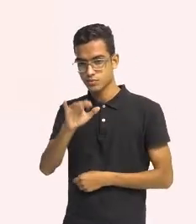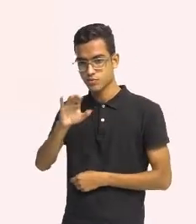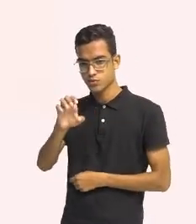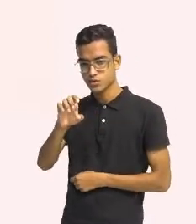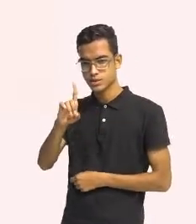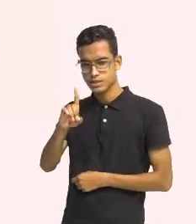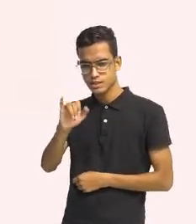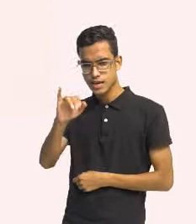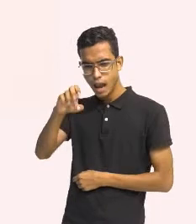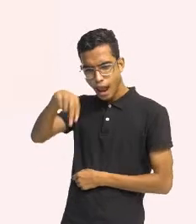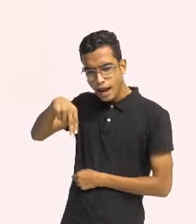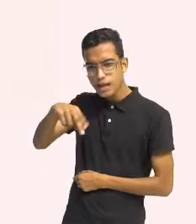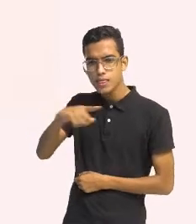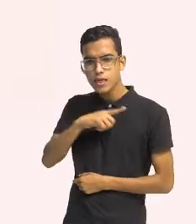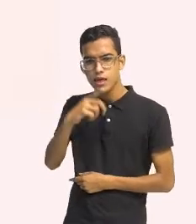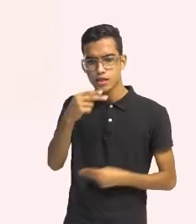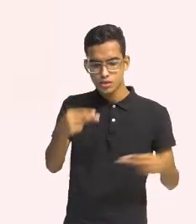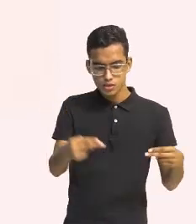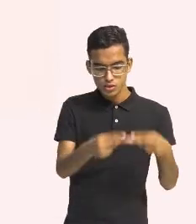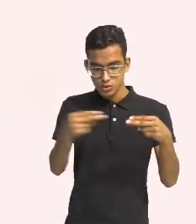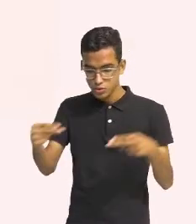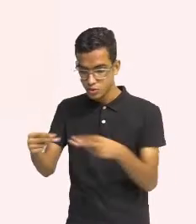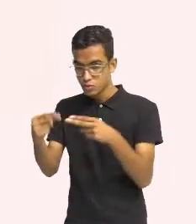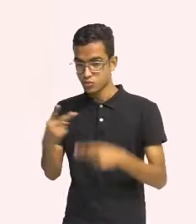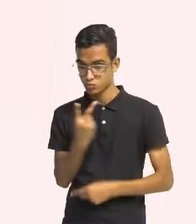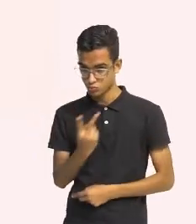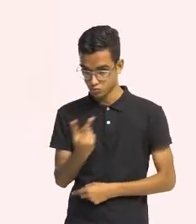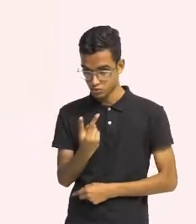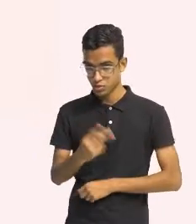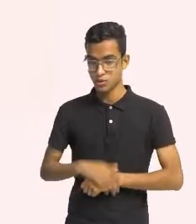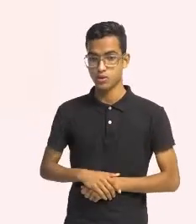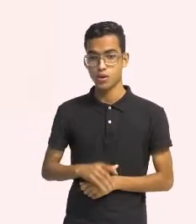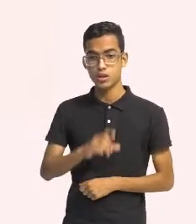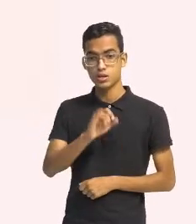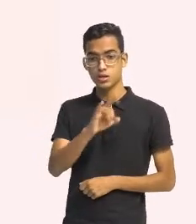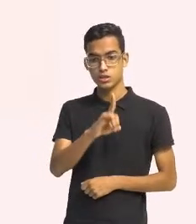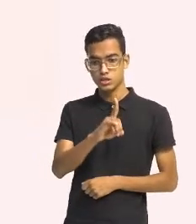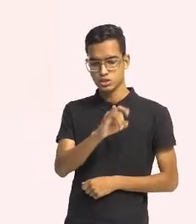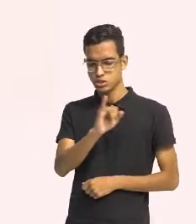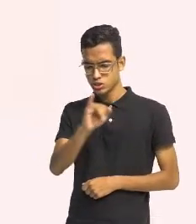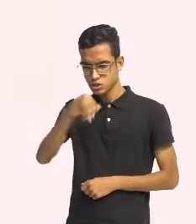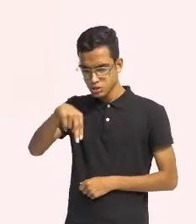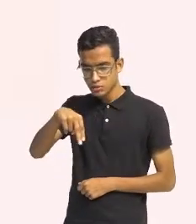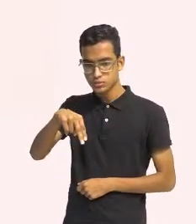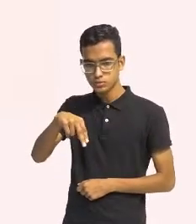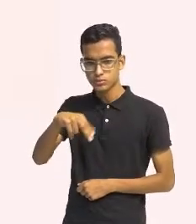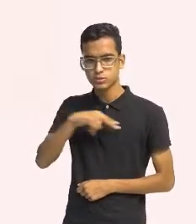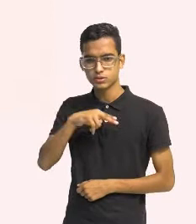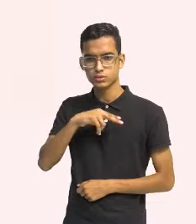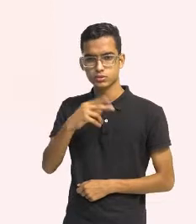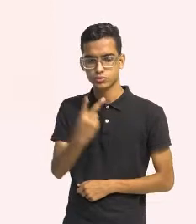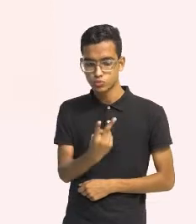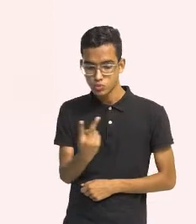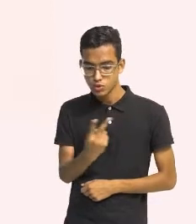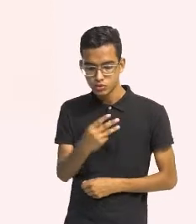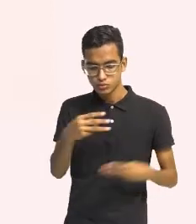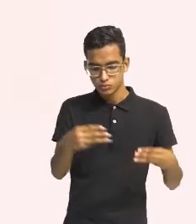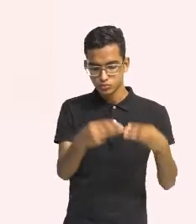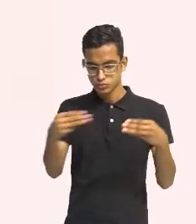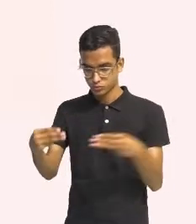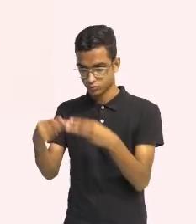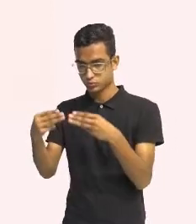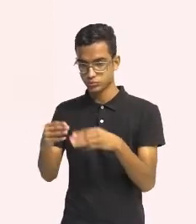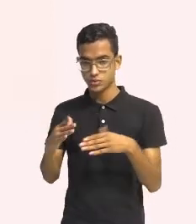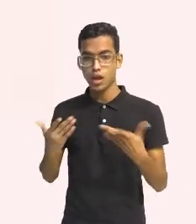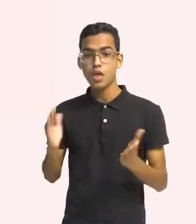en, tem duas duplas ligações. E se for de in, tem duas ligações triplas, tá bom? E